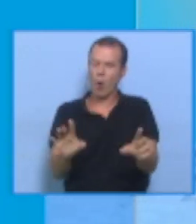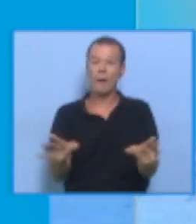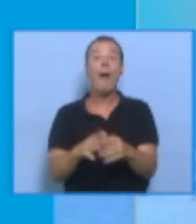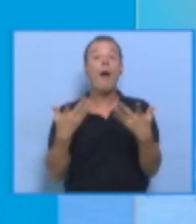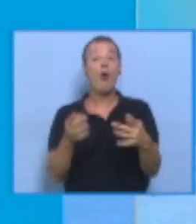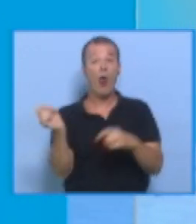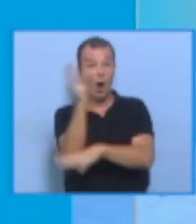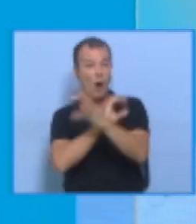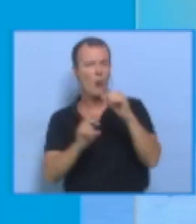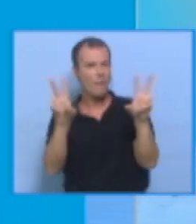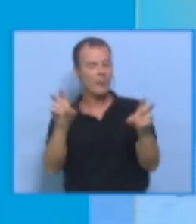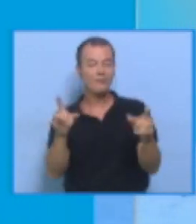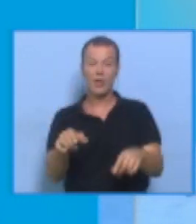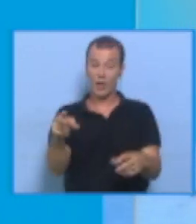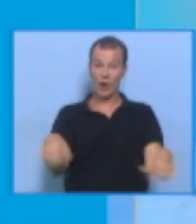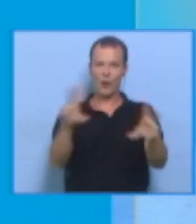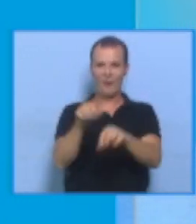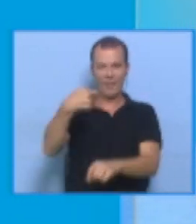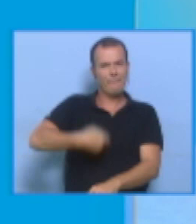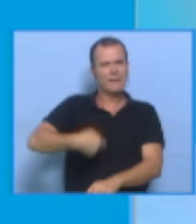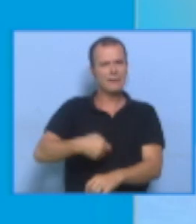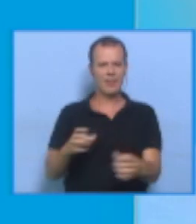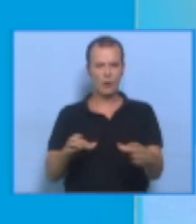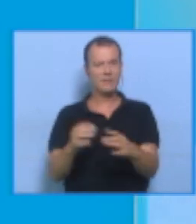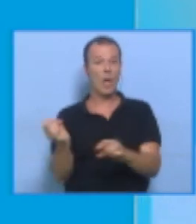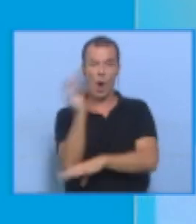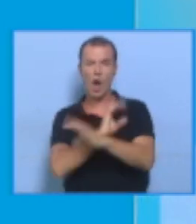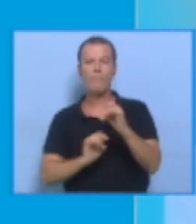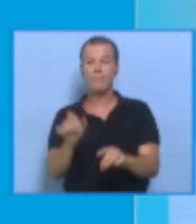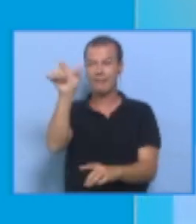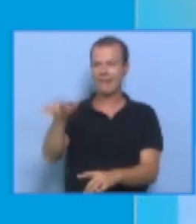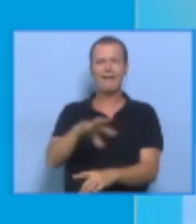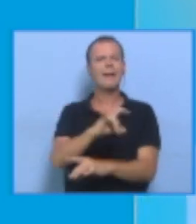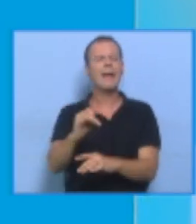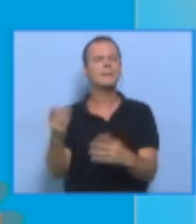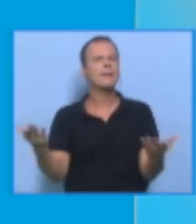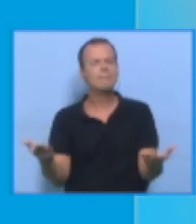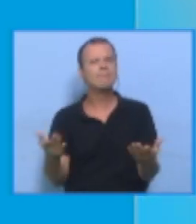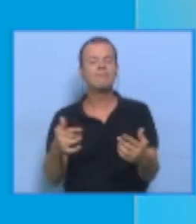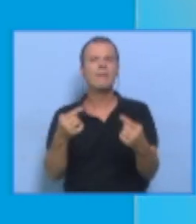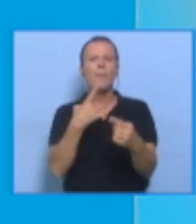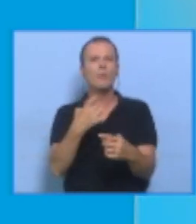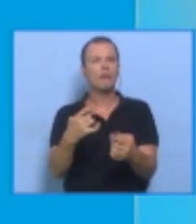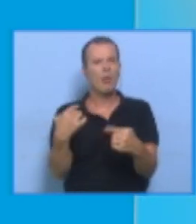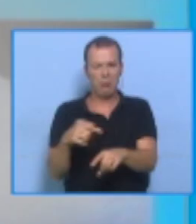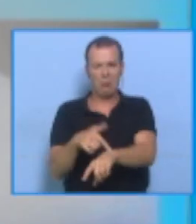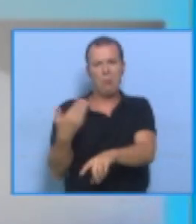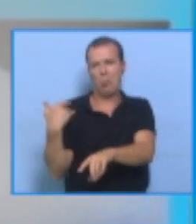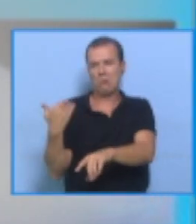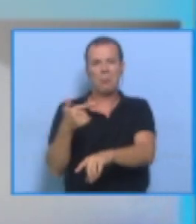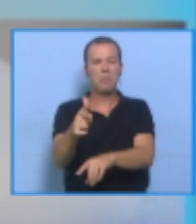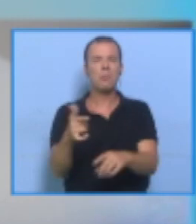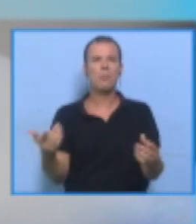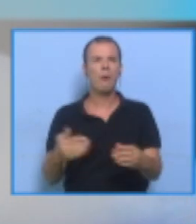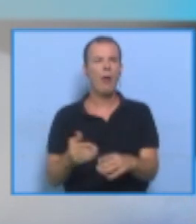a Europa e a nova Presidente da Comissão Europeia, Graça Franco. Ainda há relativamente pouco tempo, isto